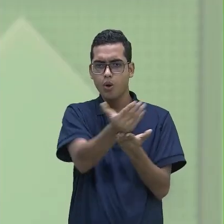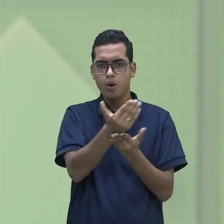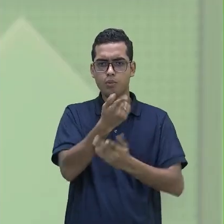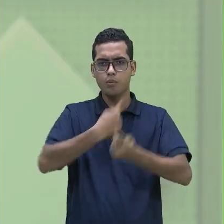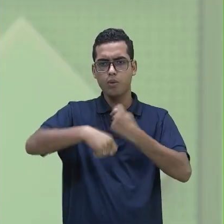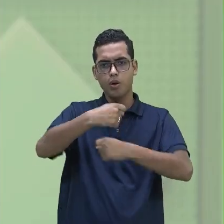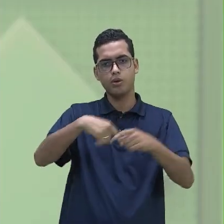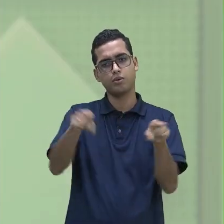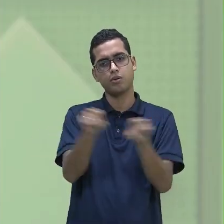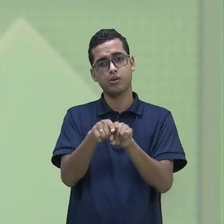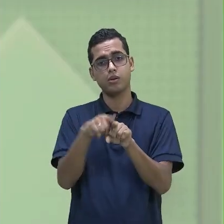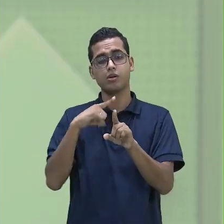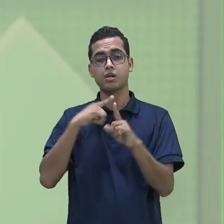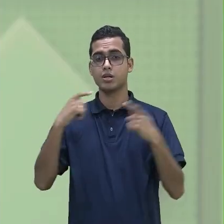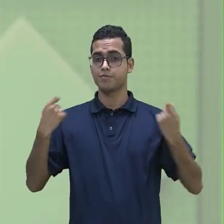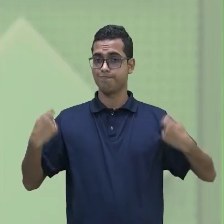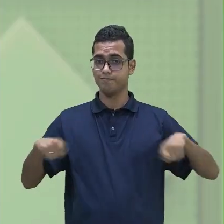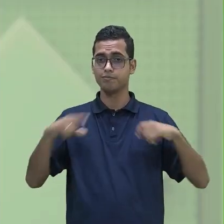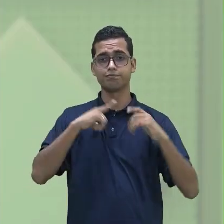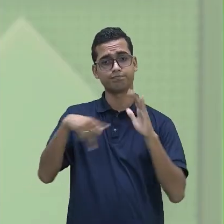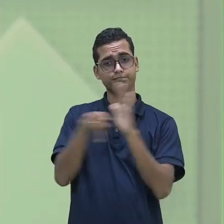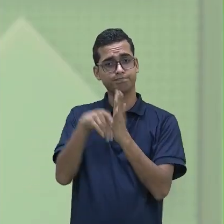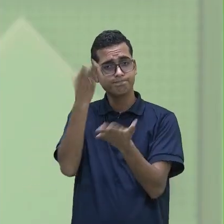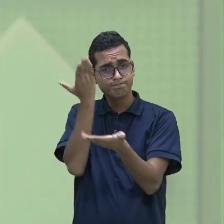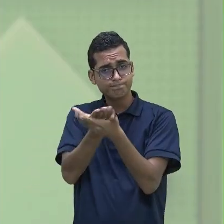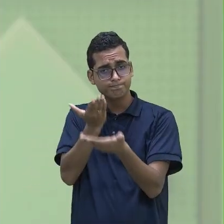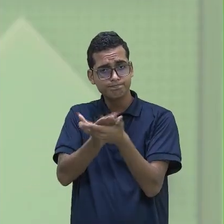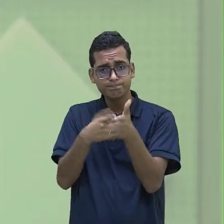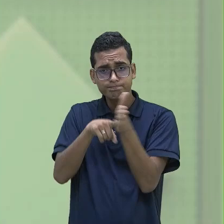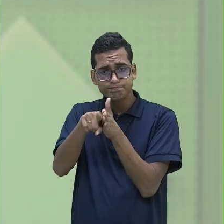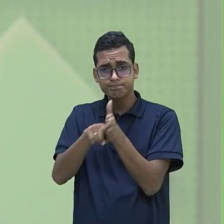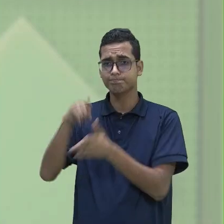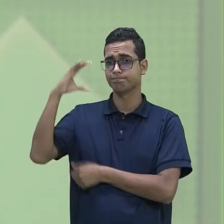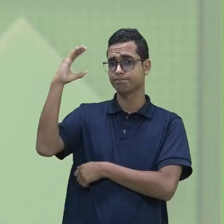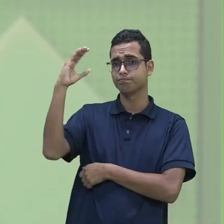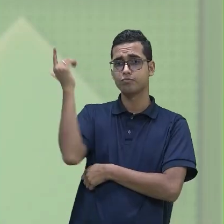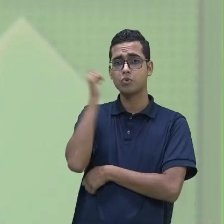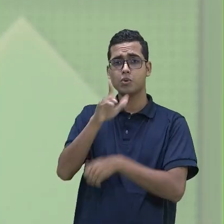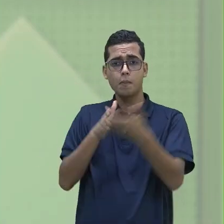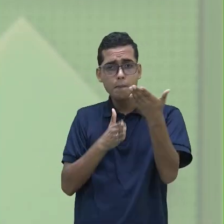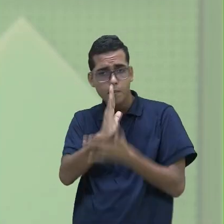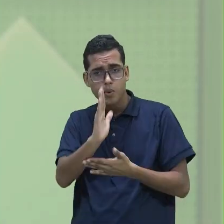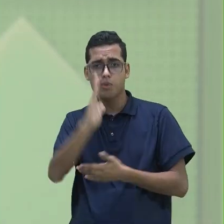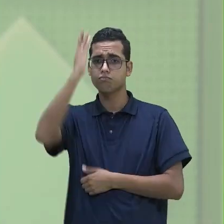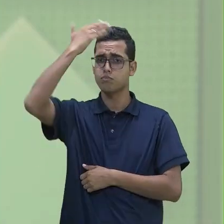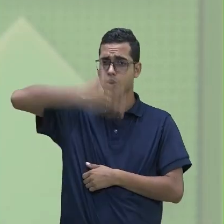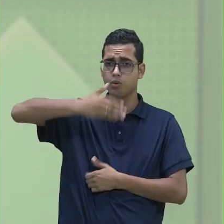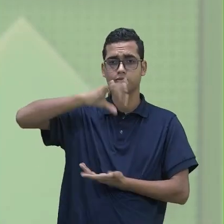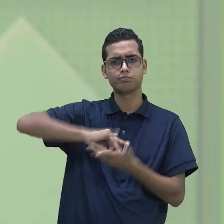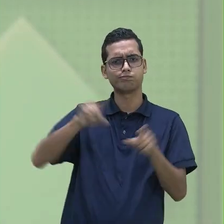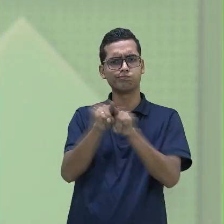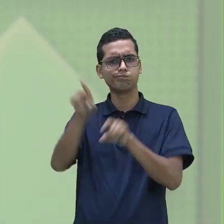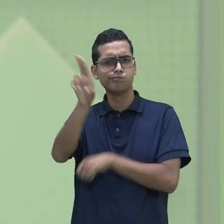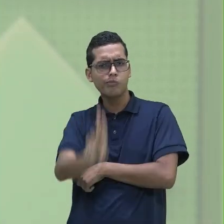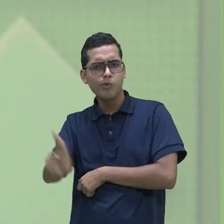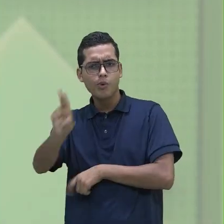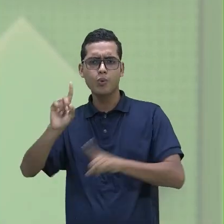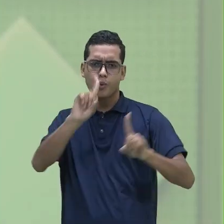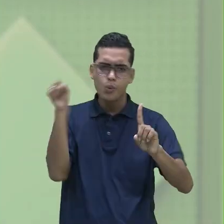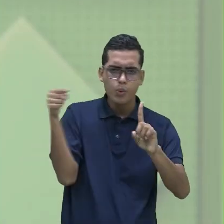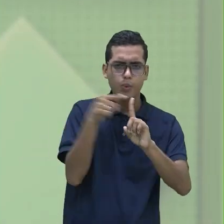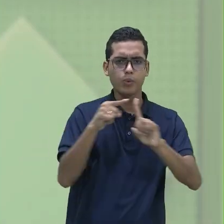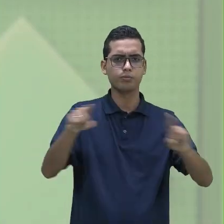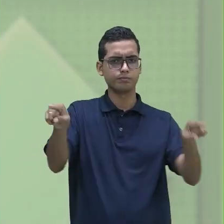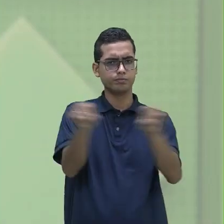ele precisa ter estudos científicos que comprove, né, esse uso, essa finalidade